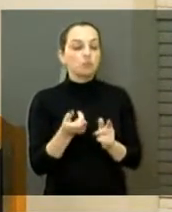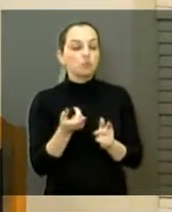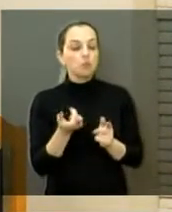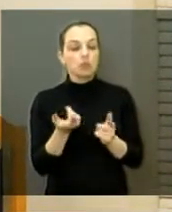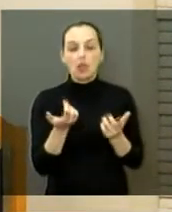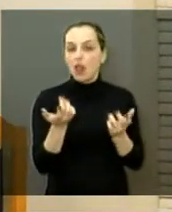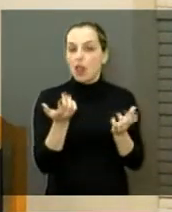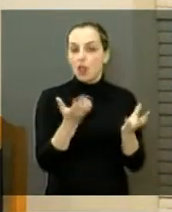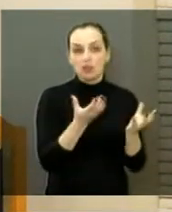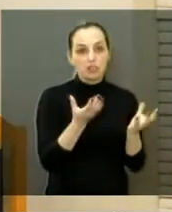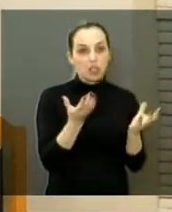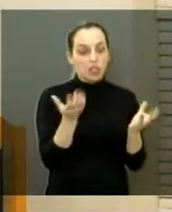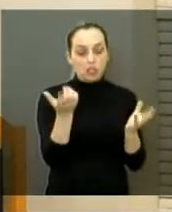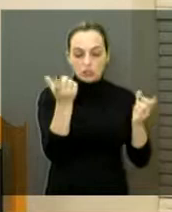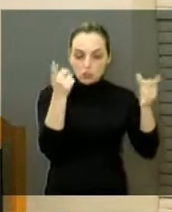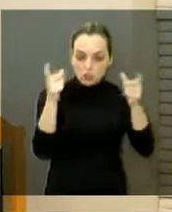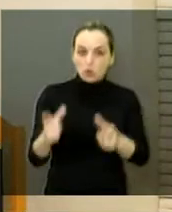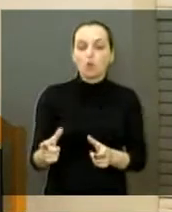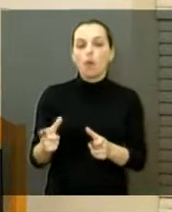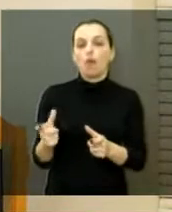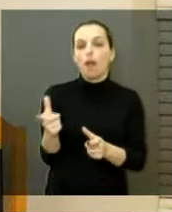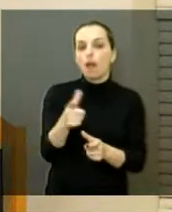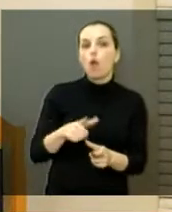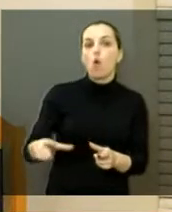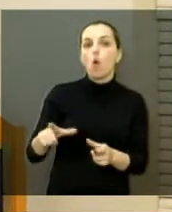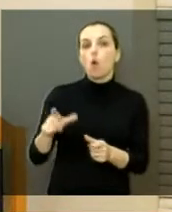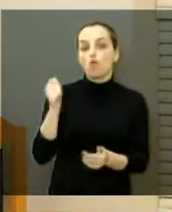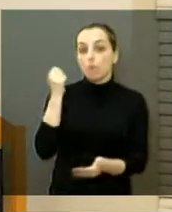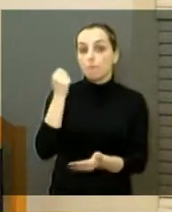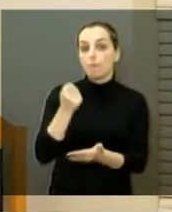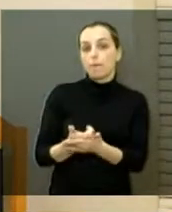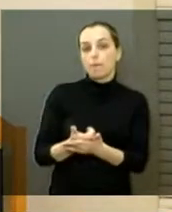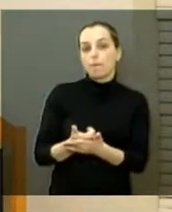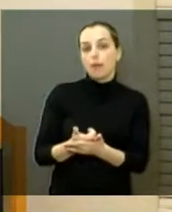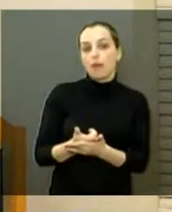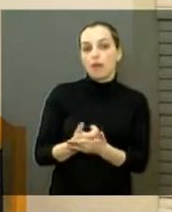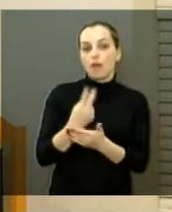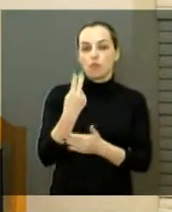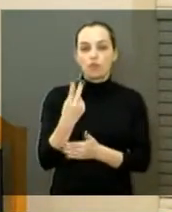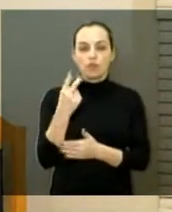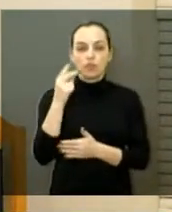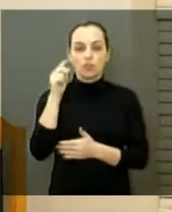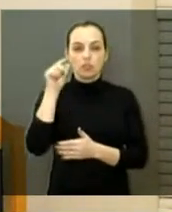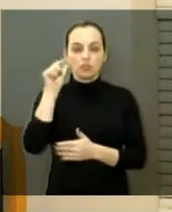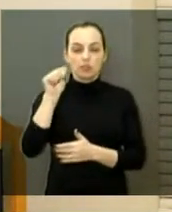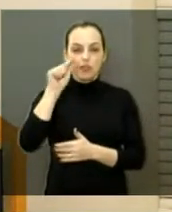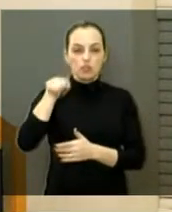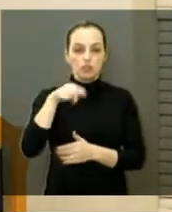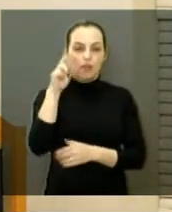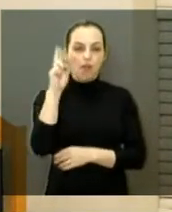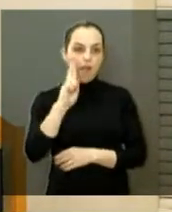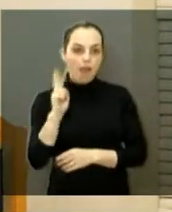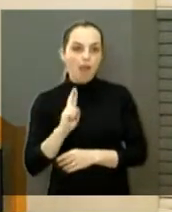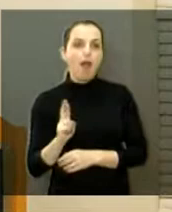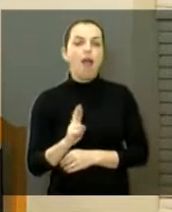no, na Pedreira Ouro Fino, que paga lá, é 27,50 tonelada, 27,50 tonelada. Acaba